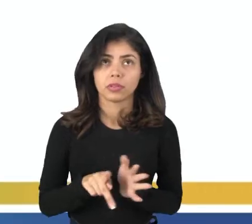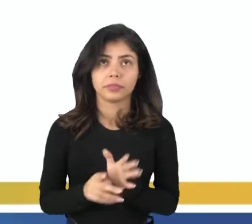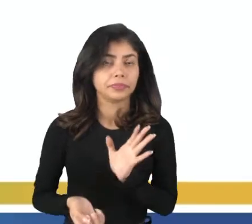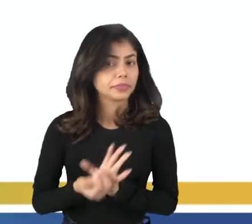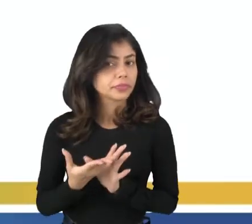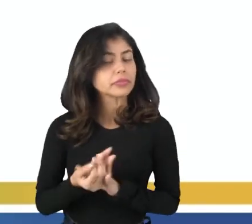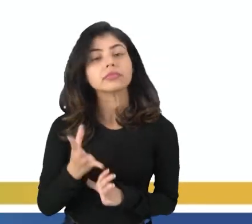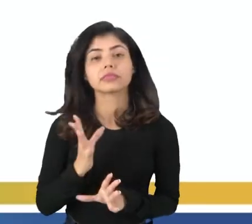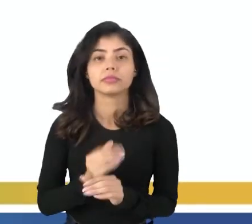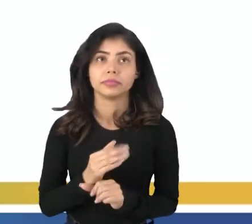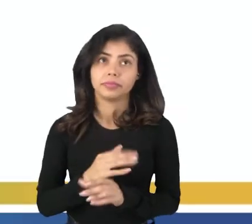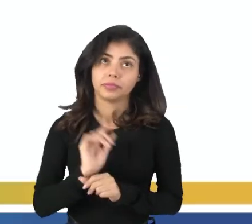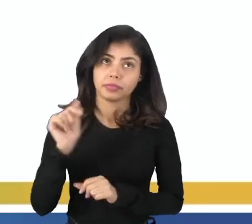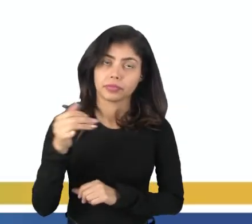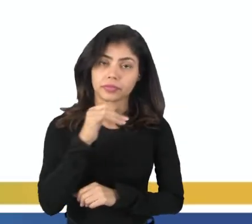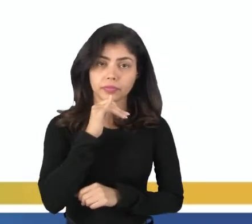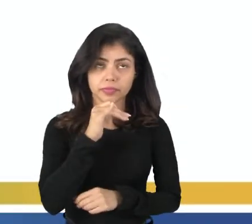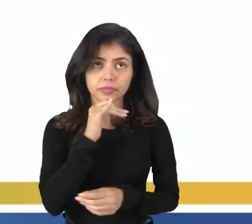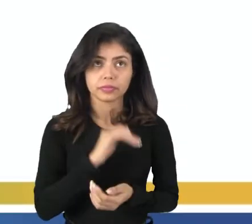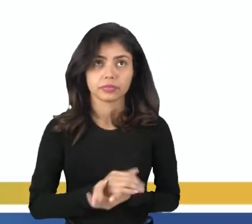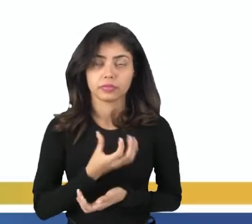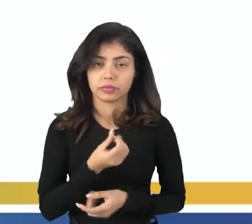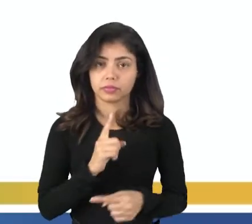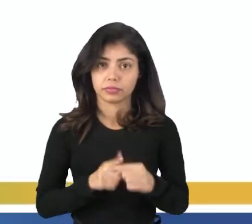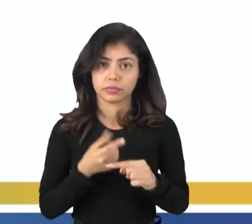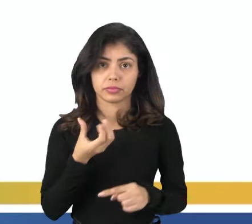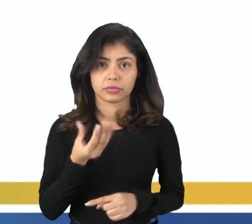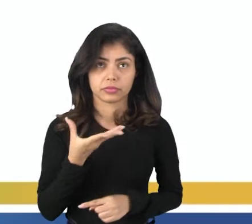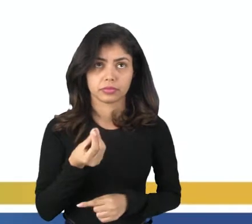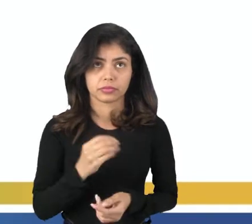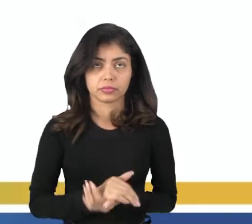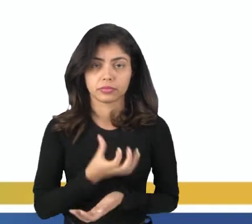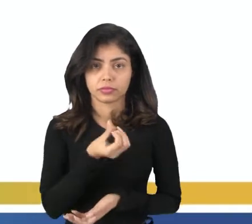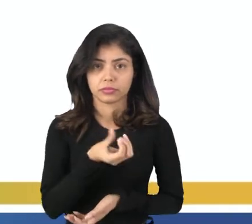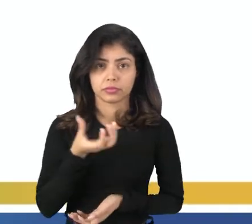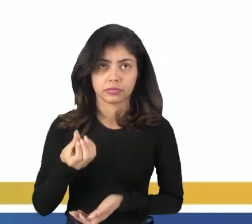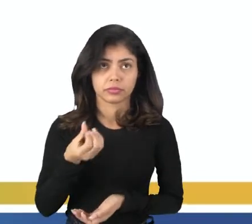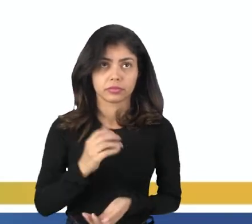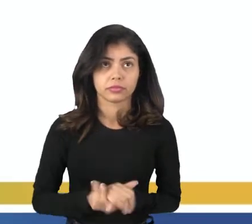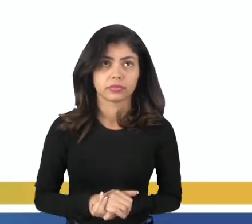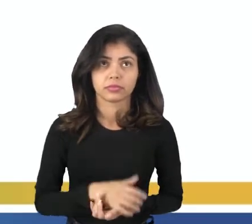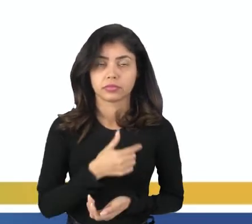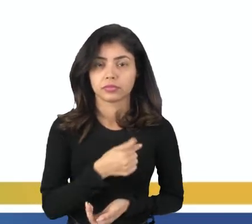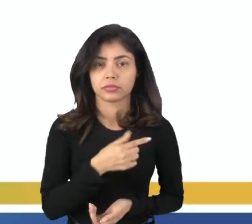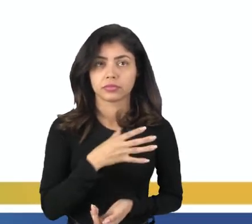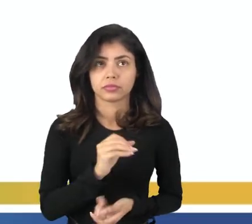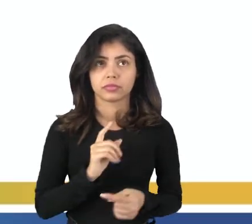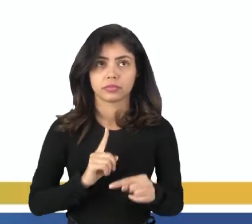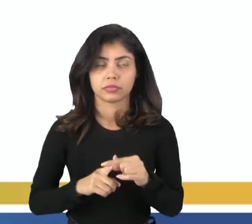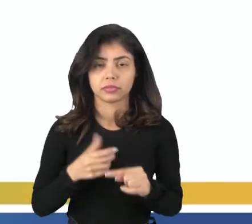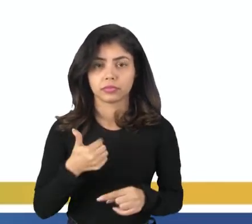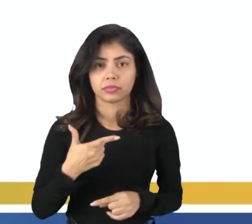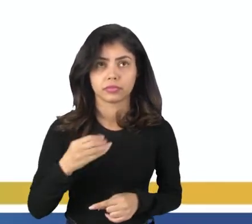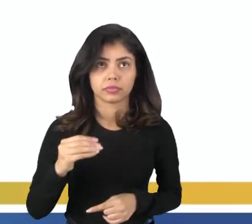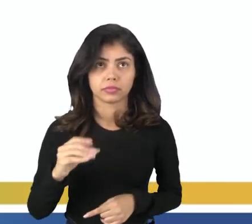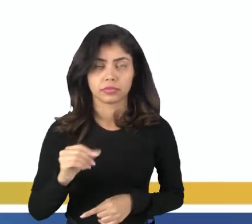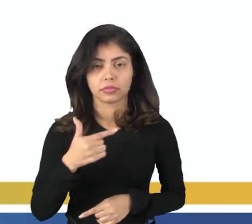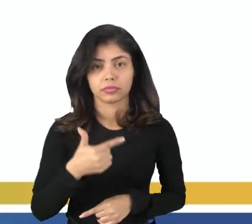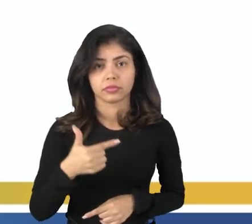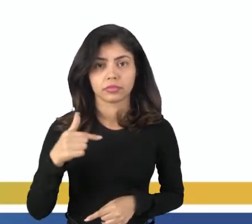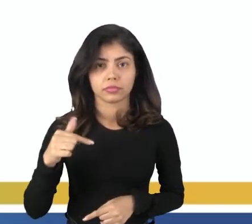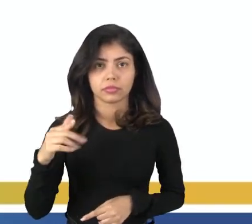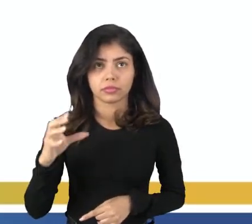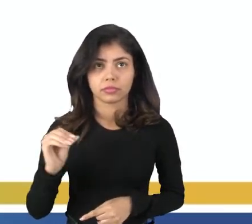Propriedade do fechamento, né? Outros exemplos, tenho 6 mais 60 igual a 66. eu tenho 70 mais